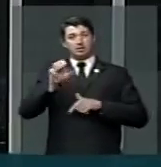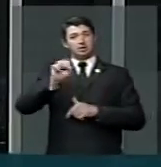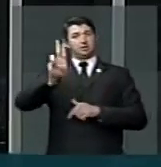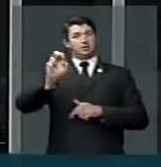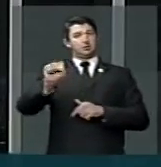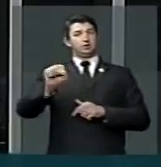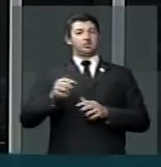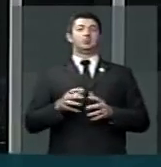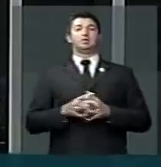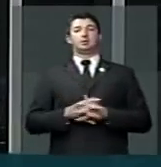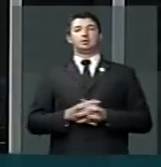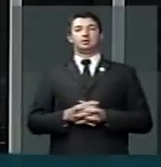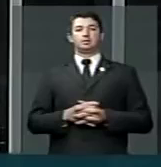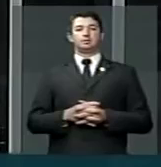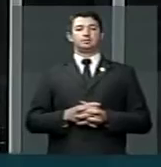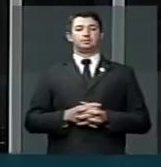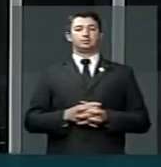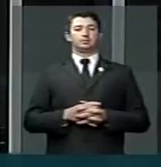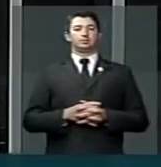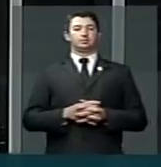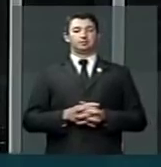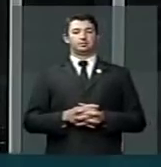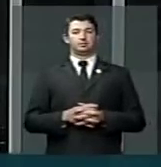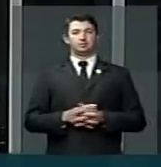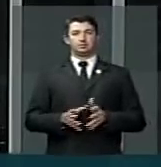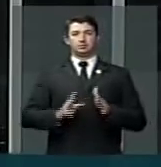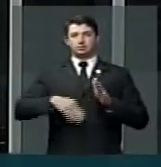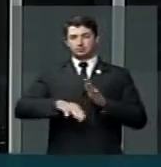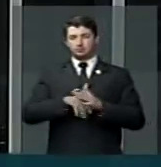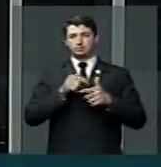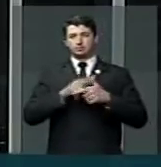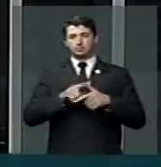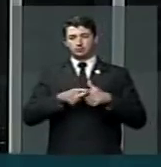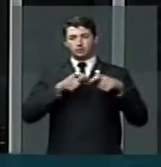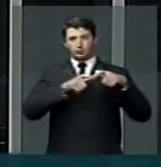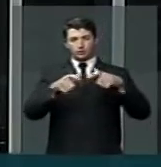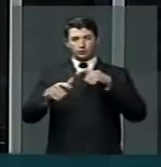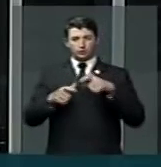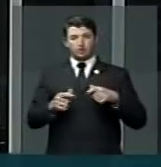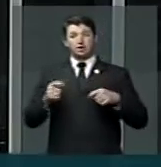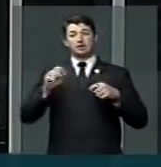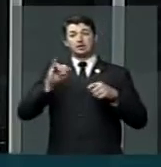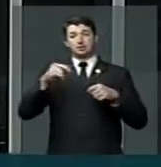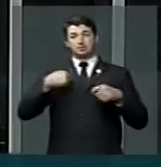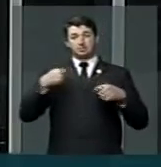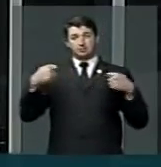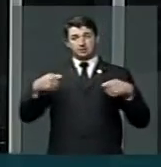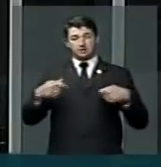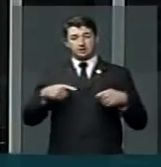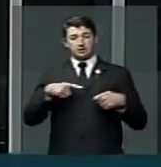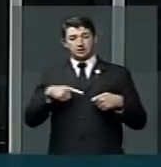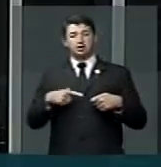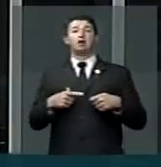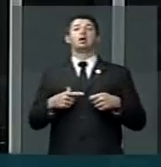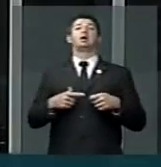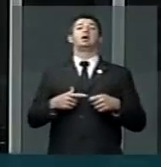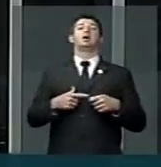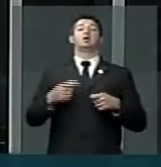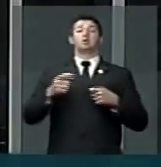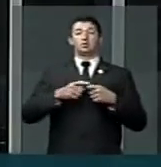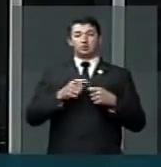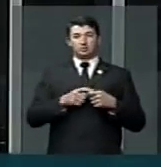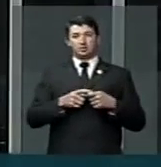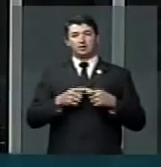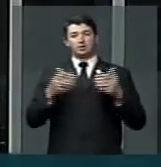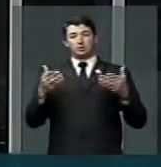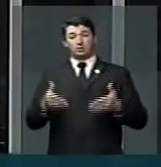Único SUS, segundo o mapeamento das localidades onde há necessidade de mais médicos atuando, senhor